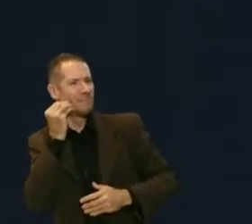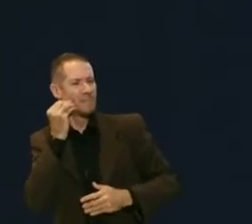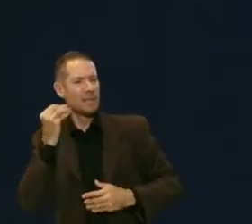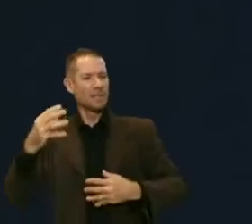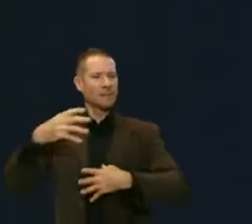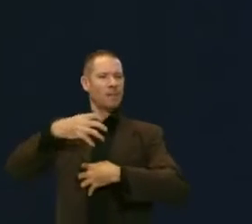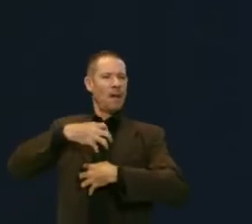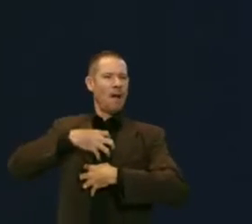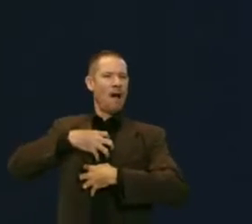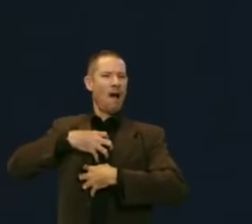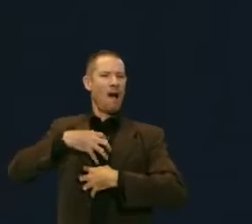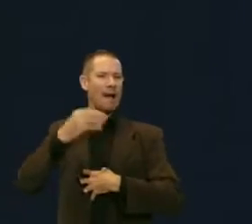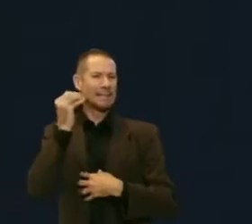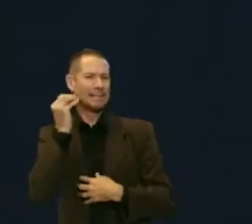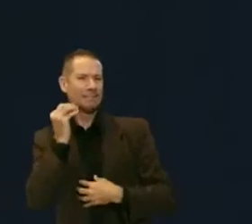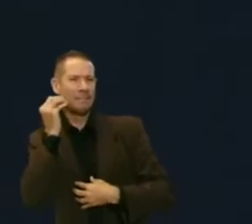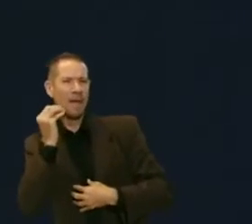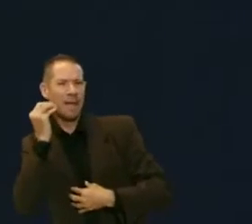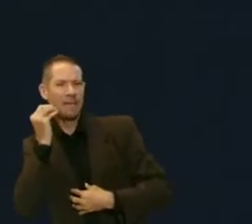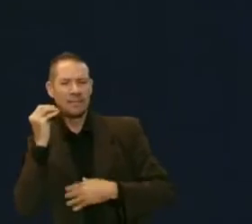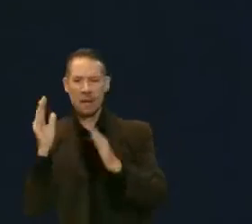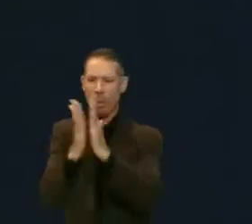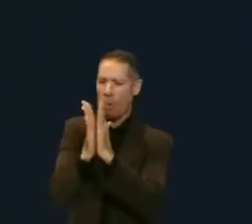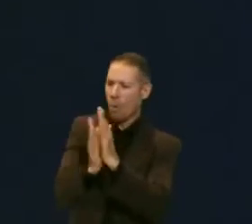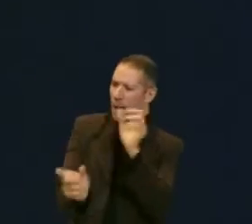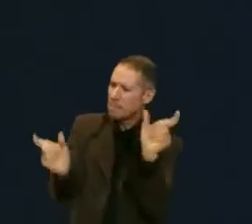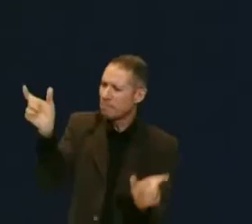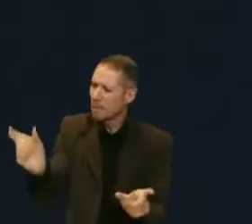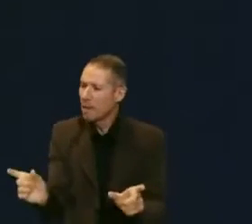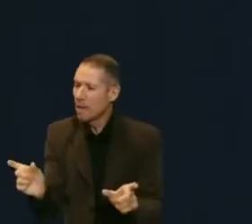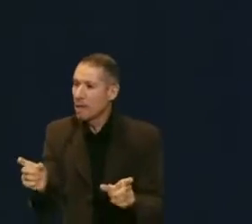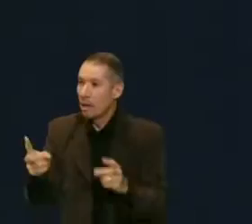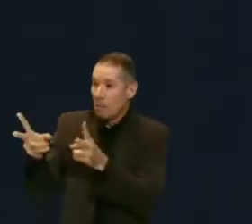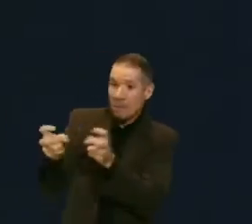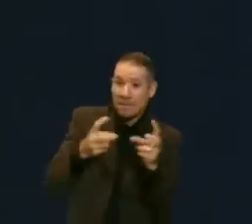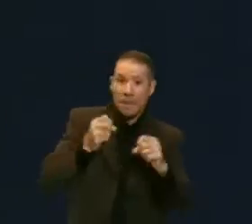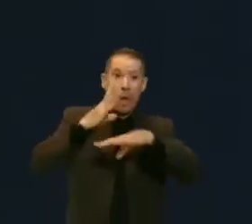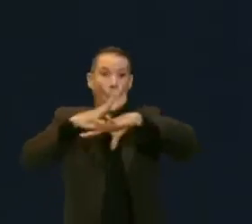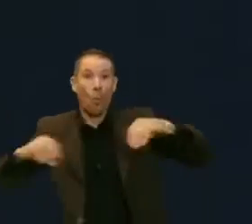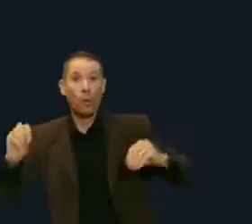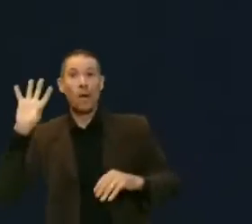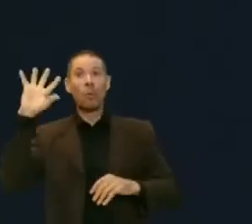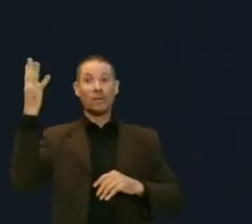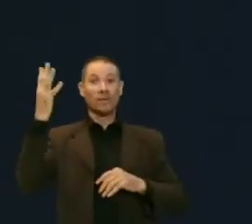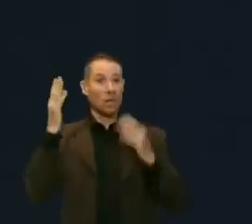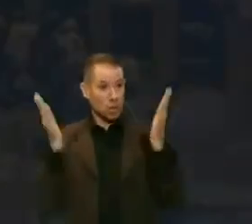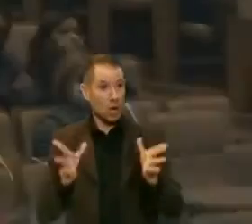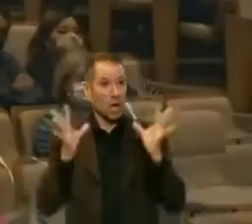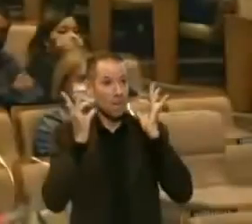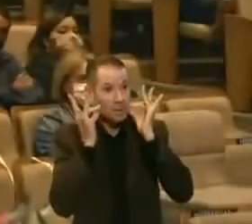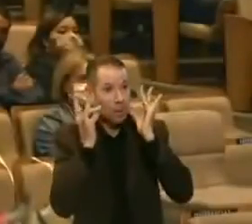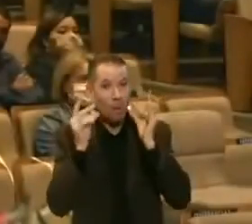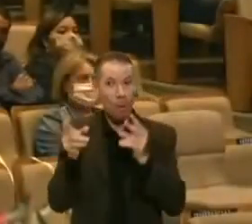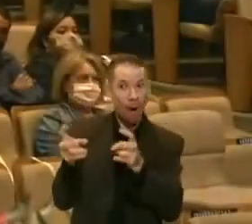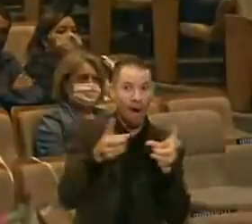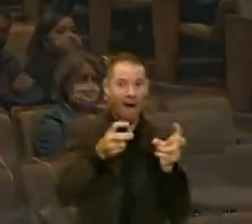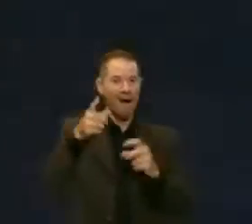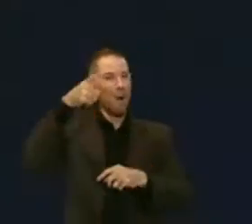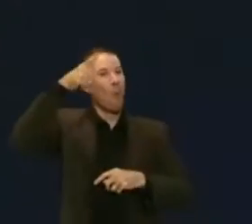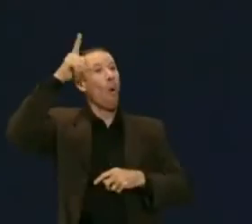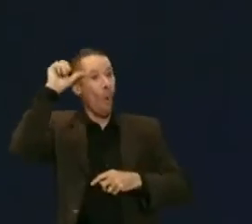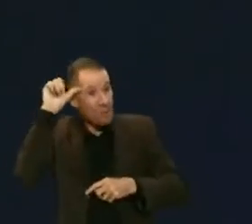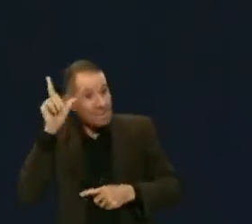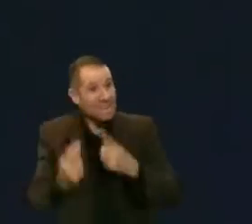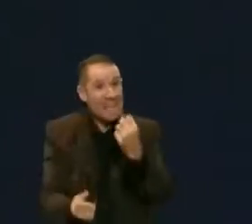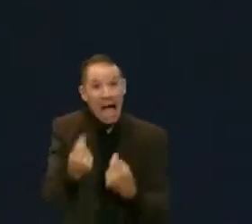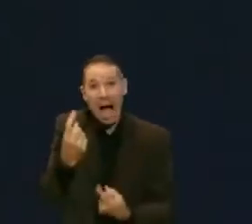tiveram a experiência de orar por alguém e ver curas acontecendo? Você já presenciou isso? Ontem aqui aconteceu